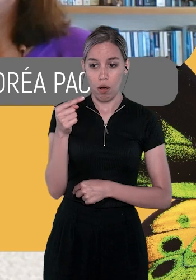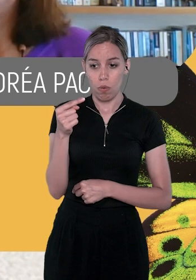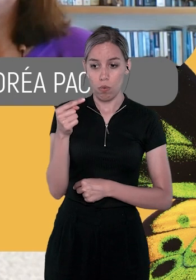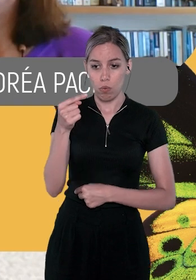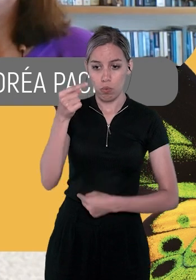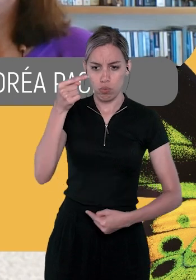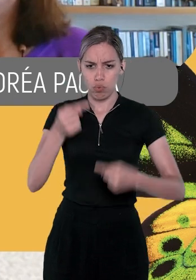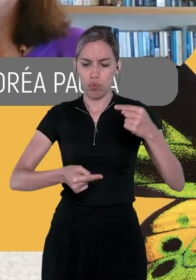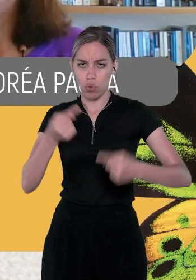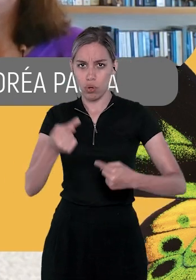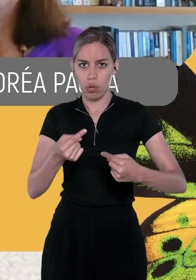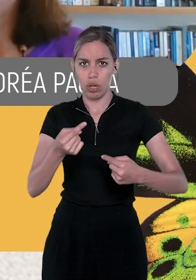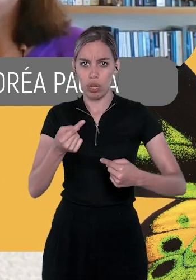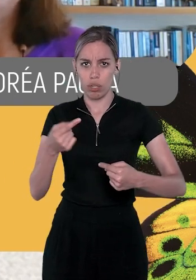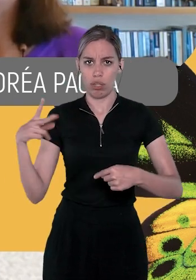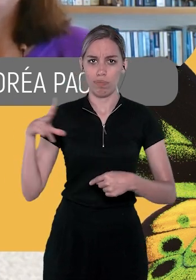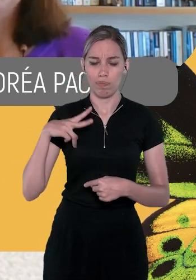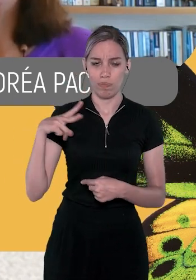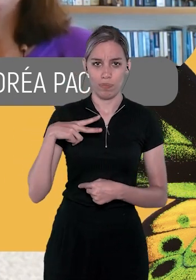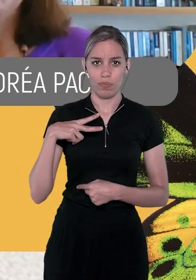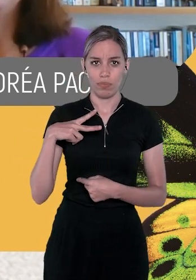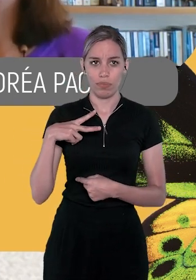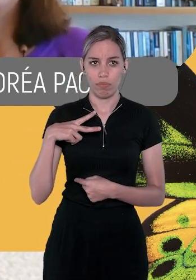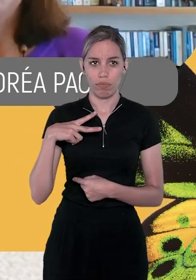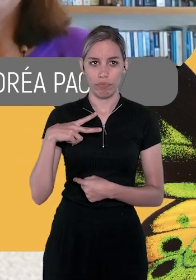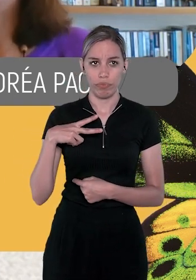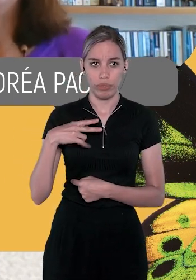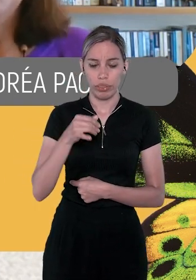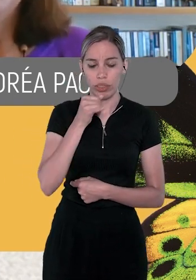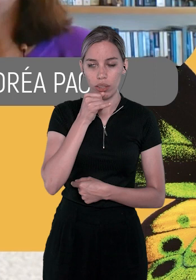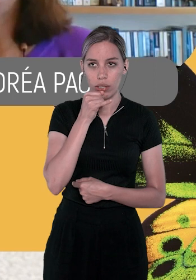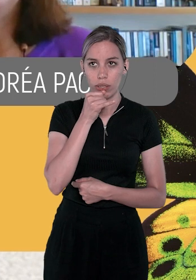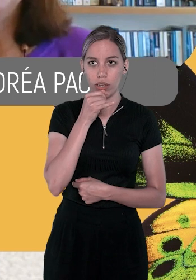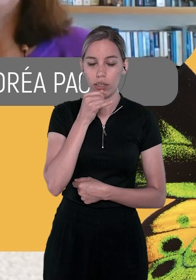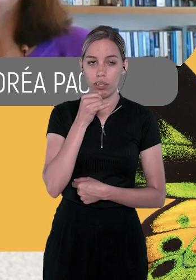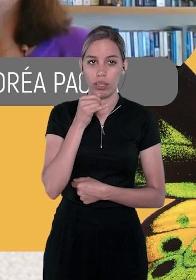de privacidade, que tem a ver com esse negócio